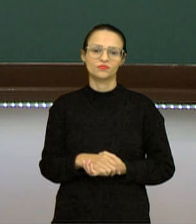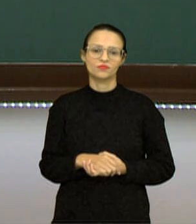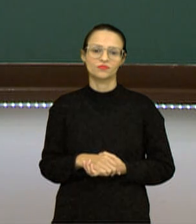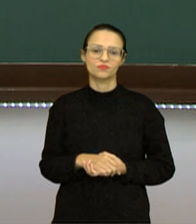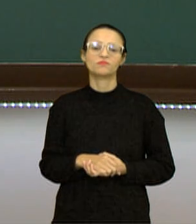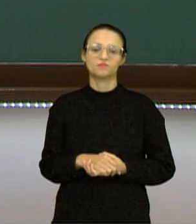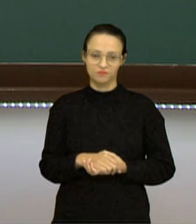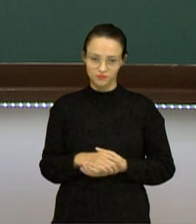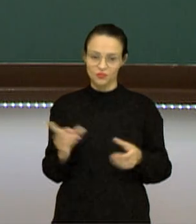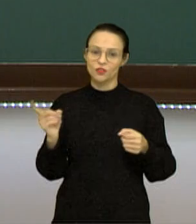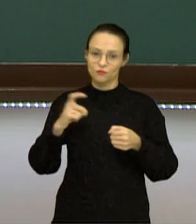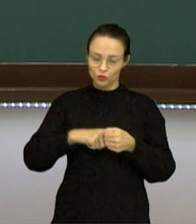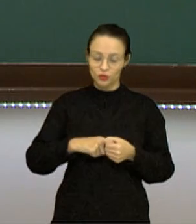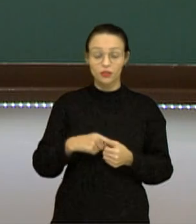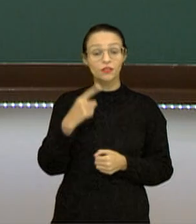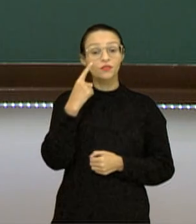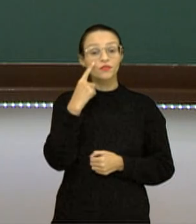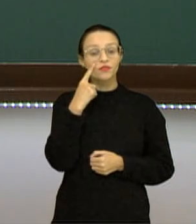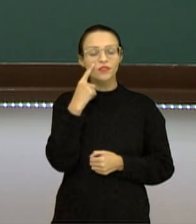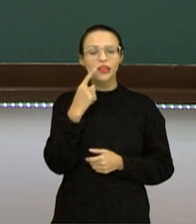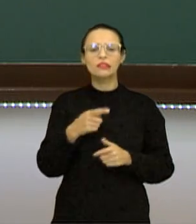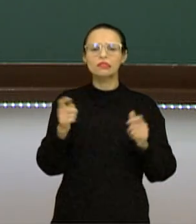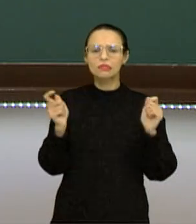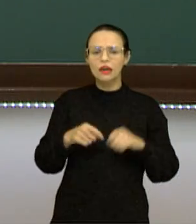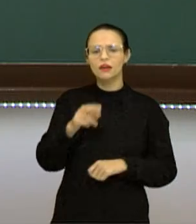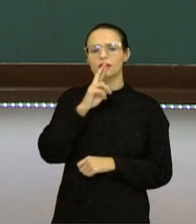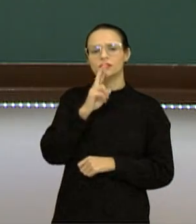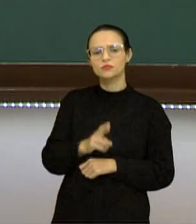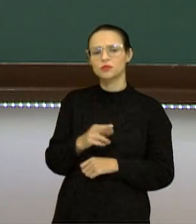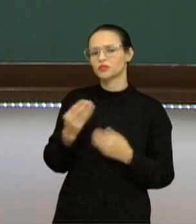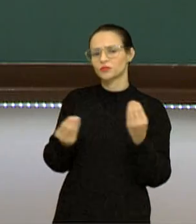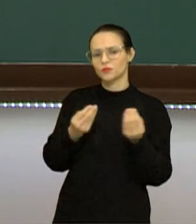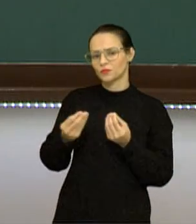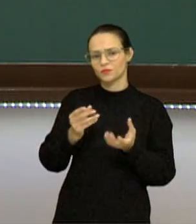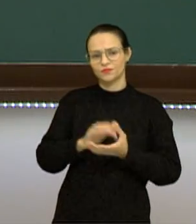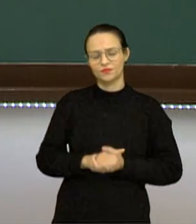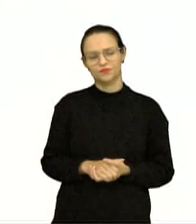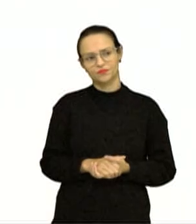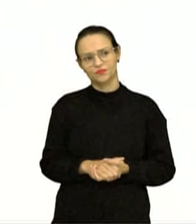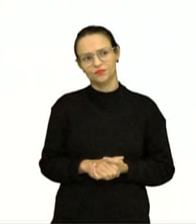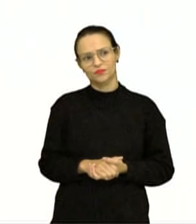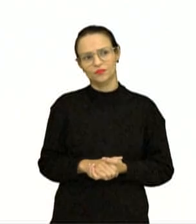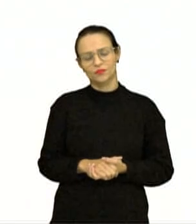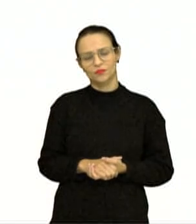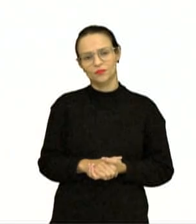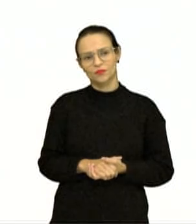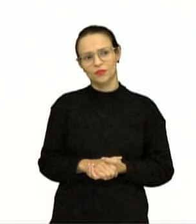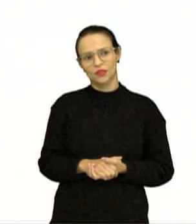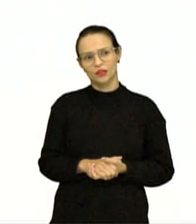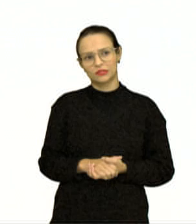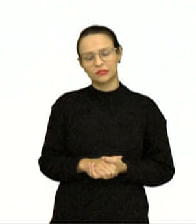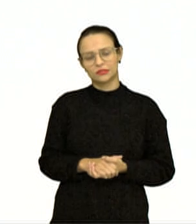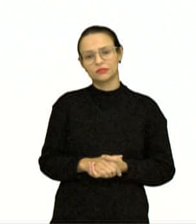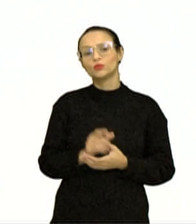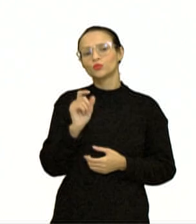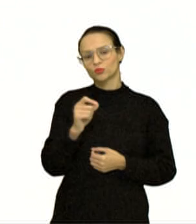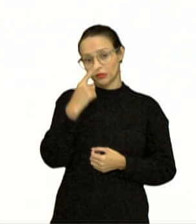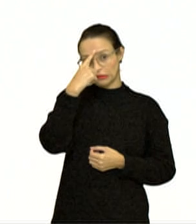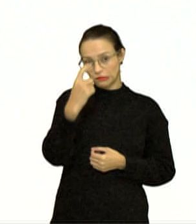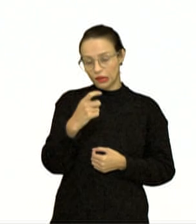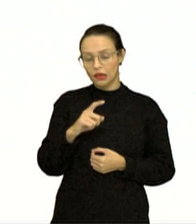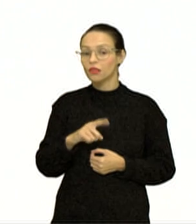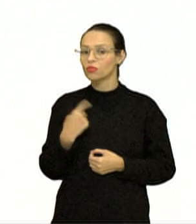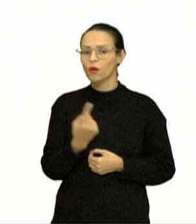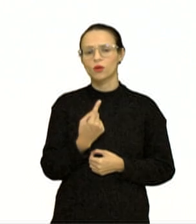Voltamos, vamos conferir a possibilidade de resposta. fica implícita a ideia de que não